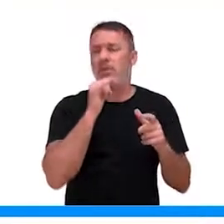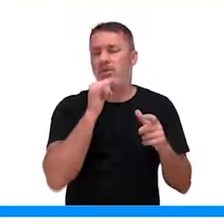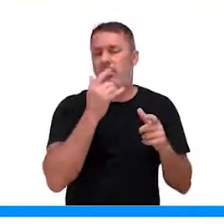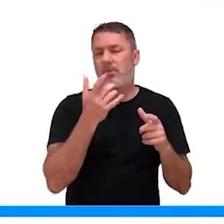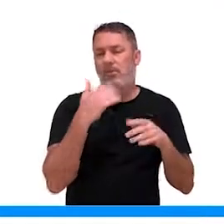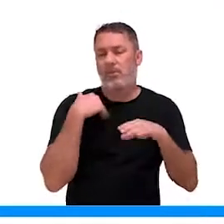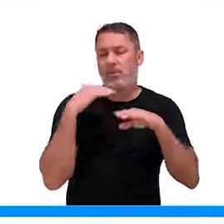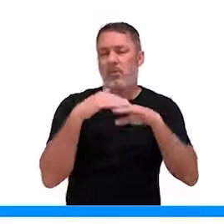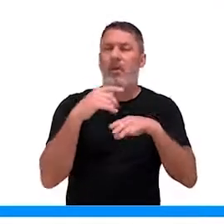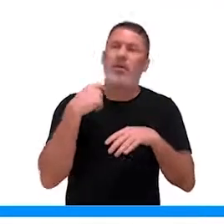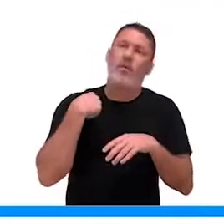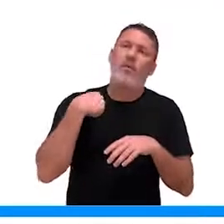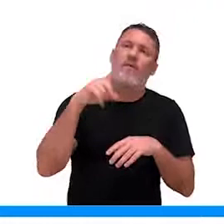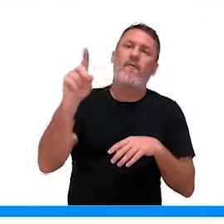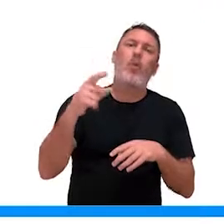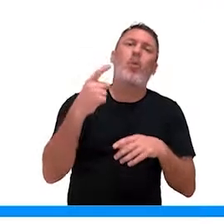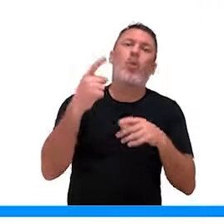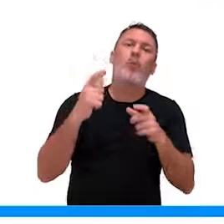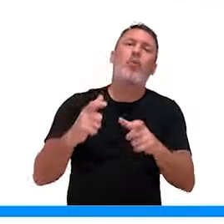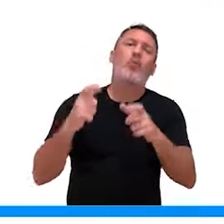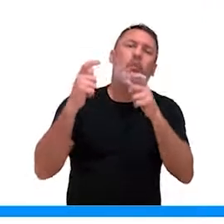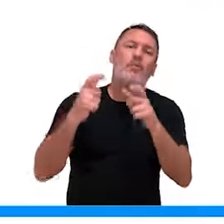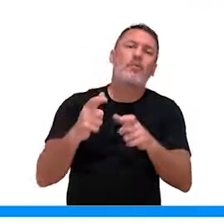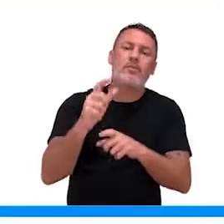uma região